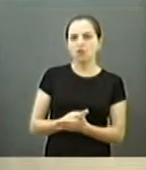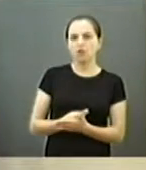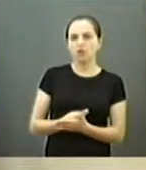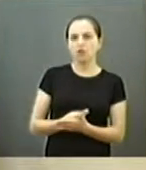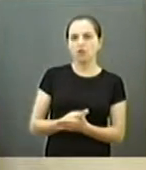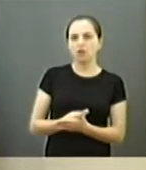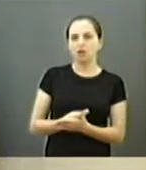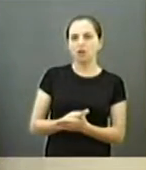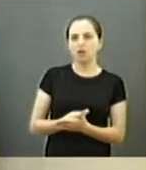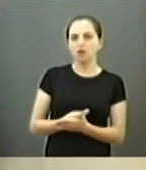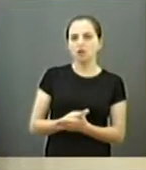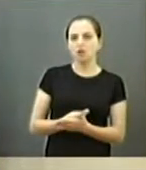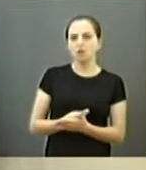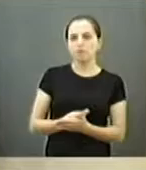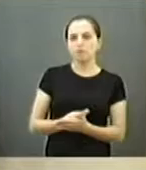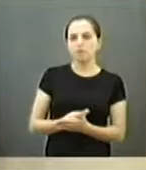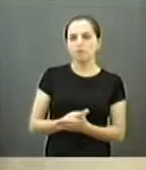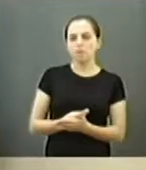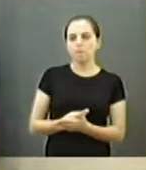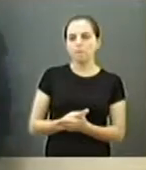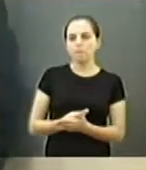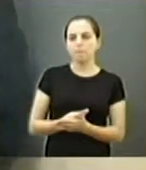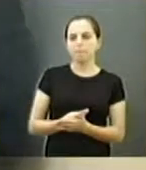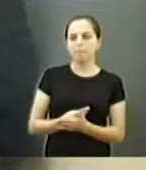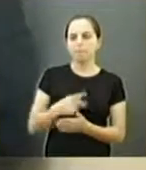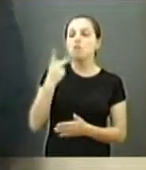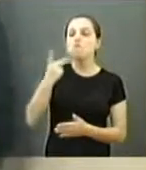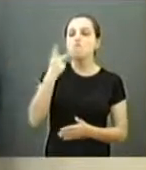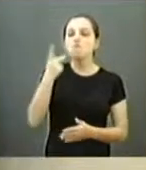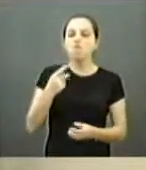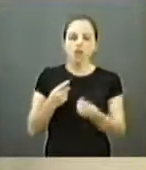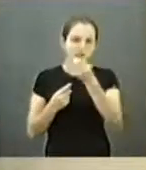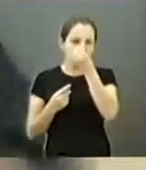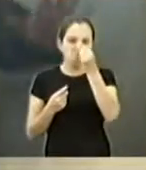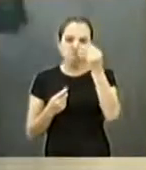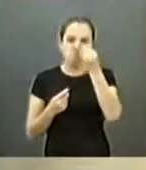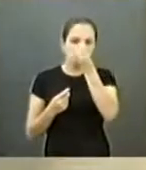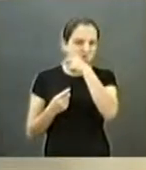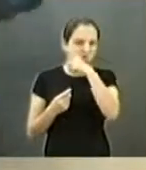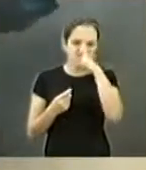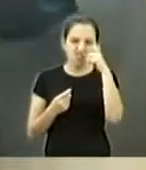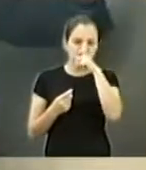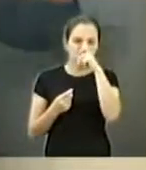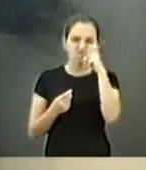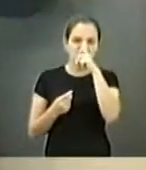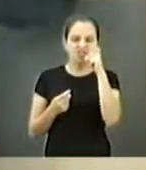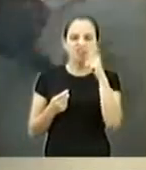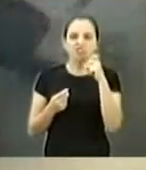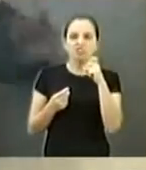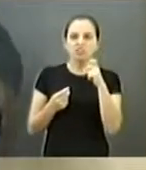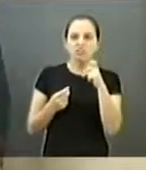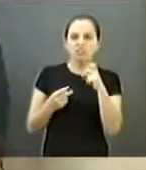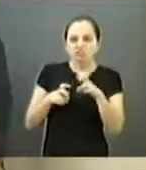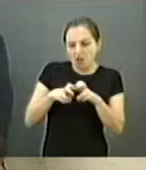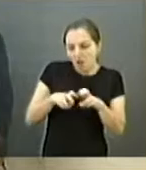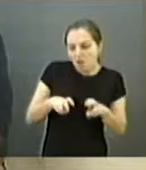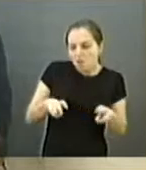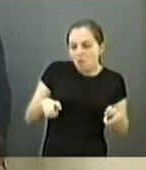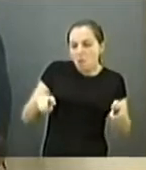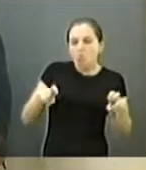passa em verdades, monta aqui um palanque cheio de foto, é isso que ela